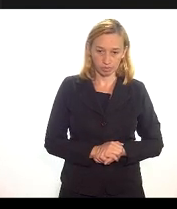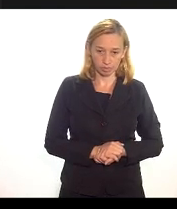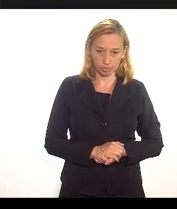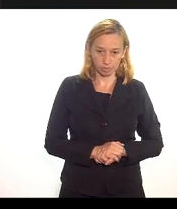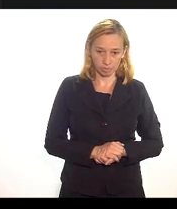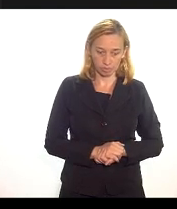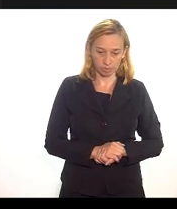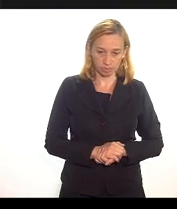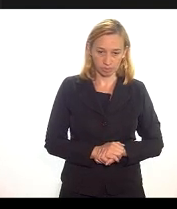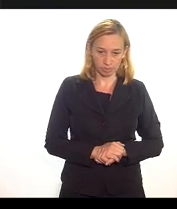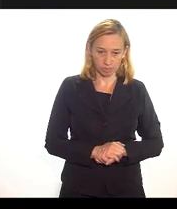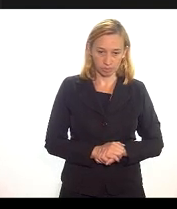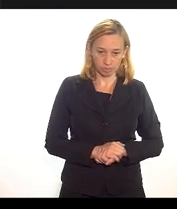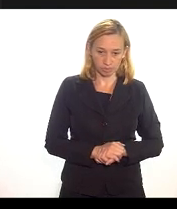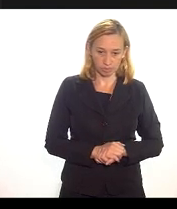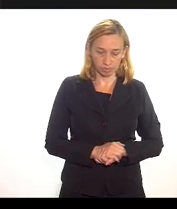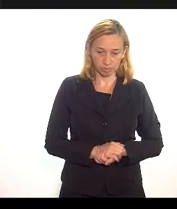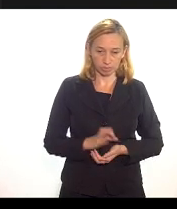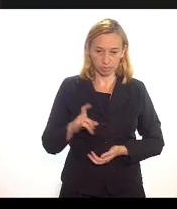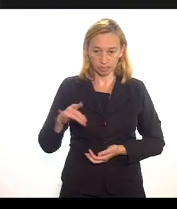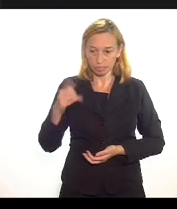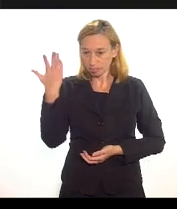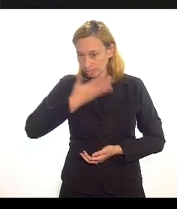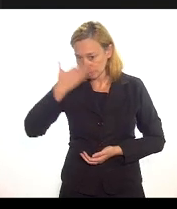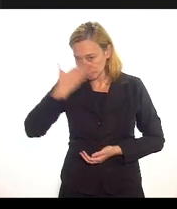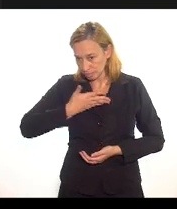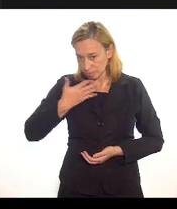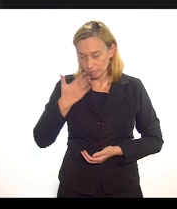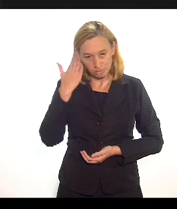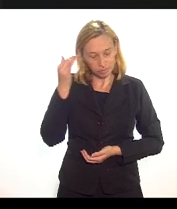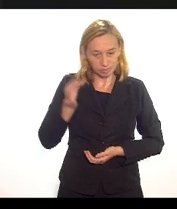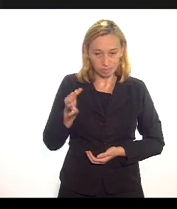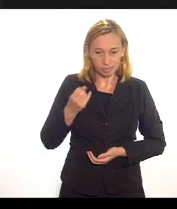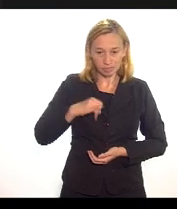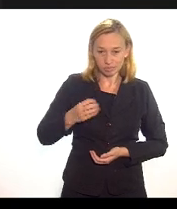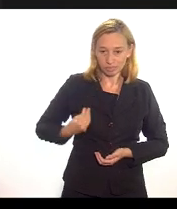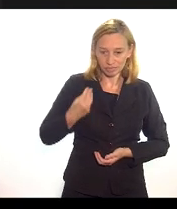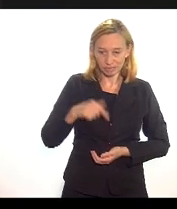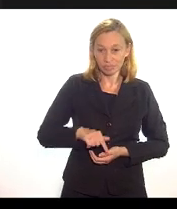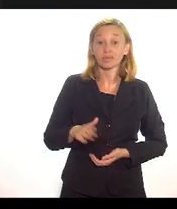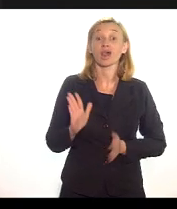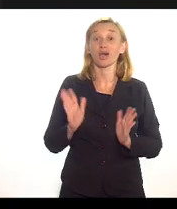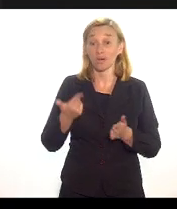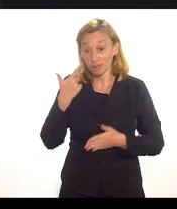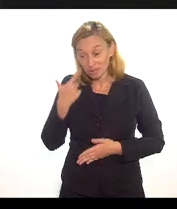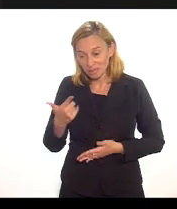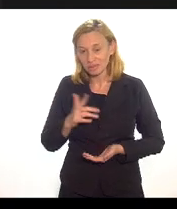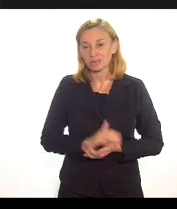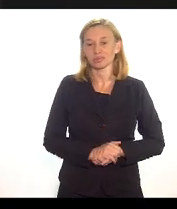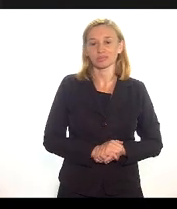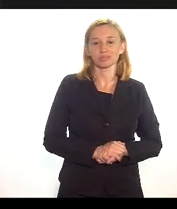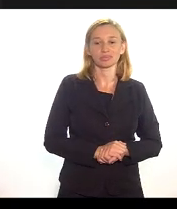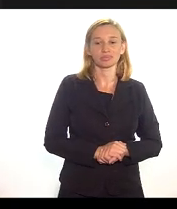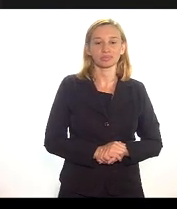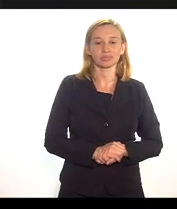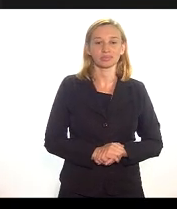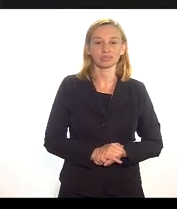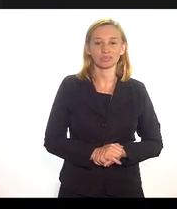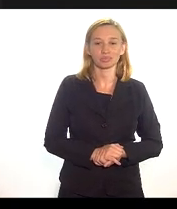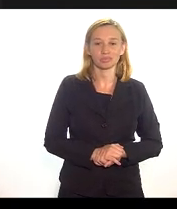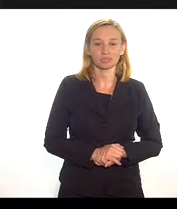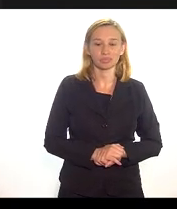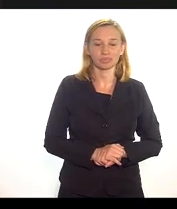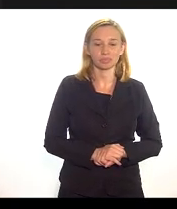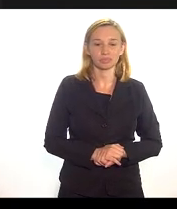Aprovado, presidente. Ô, Célio, eu não estou te vendo, por isso que eu não estava sabendo se você estava presente. Agora é que eu estou te vendo. Aprovado, presidente. Desculpa. Okay.